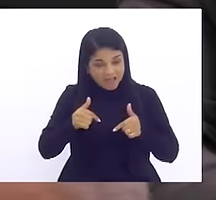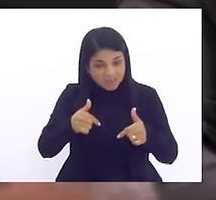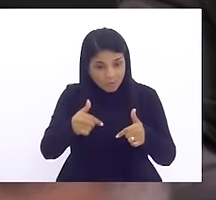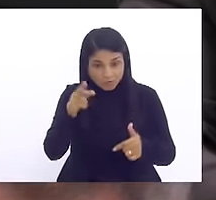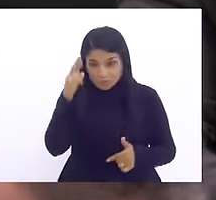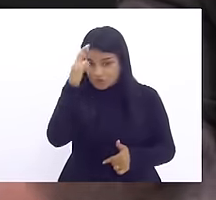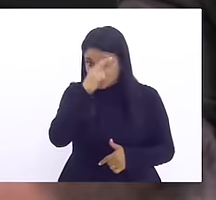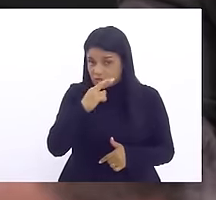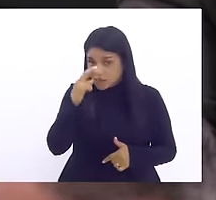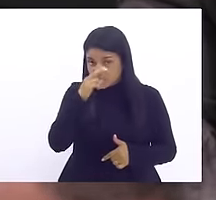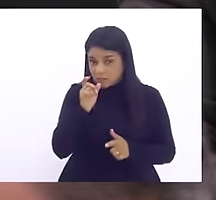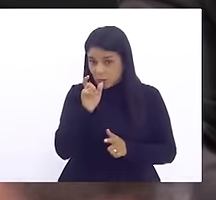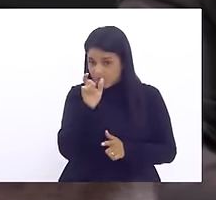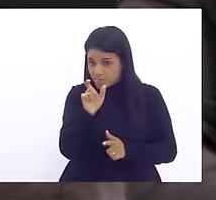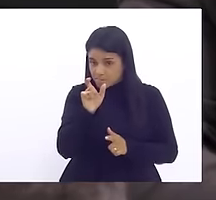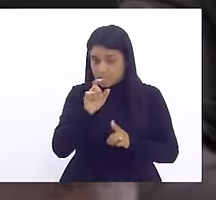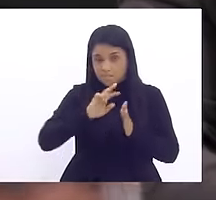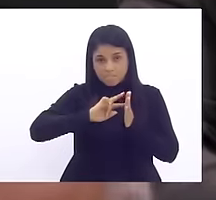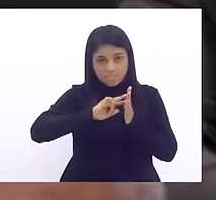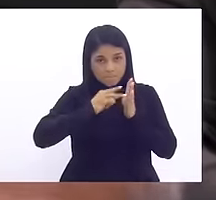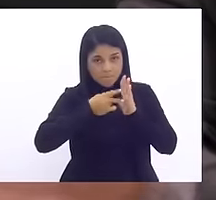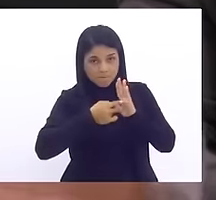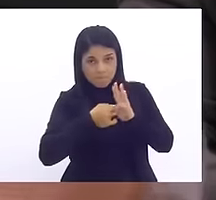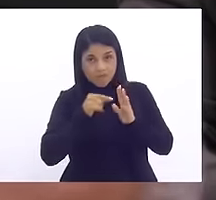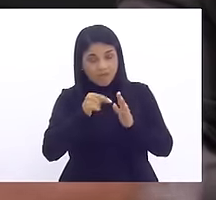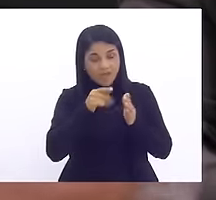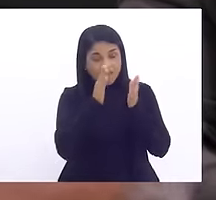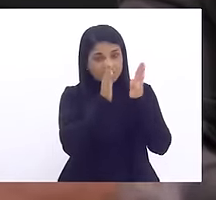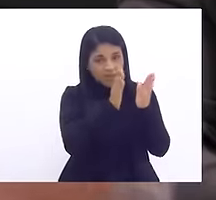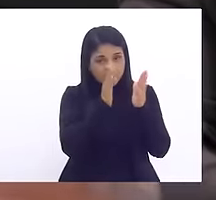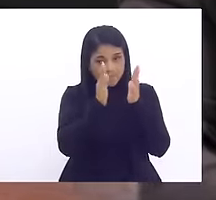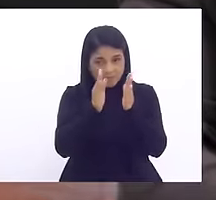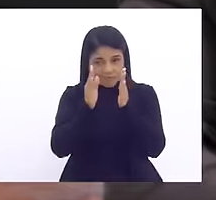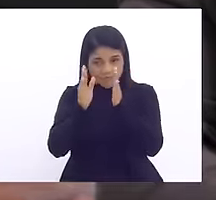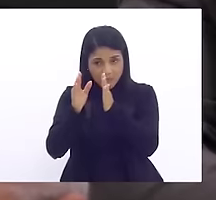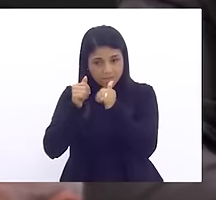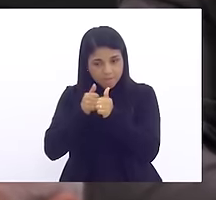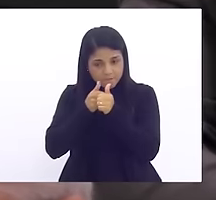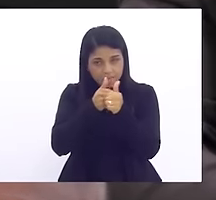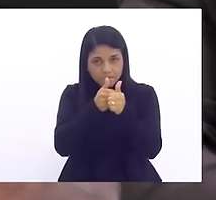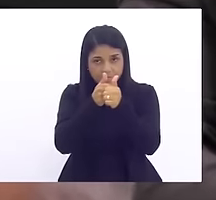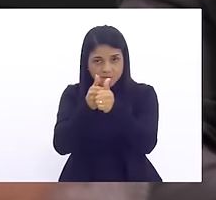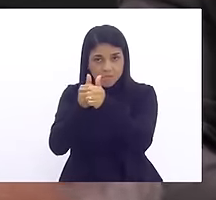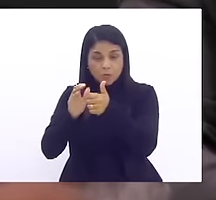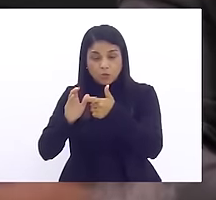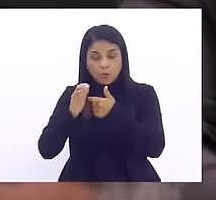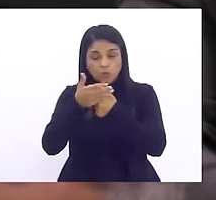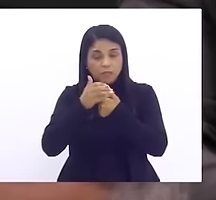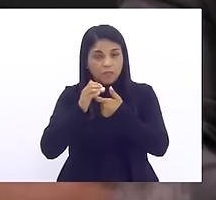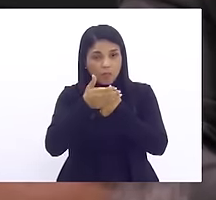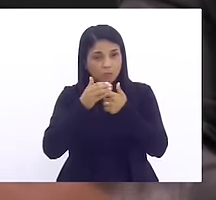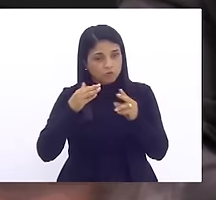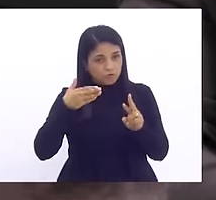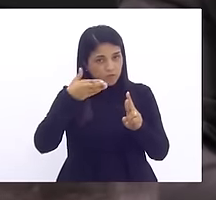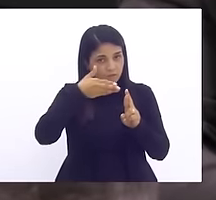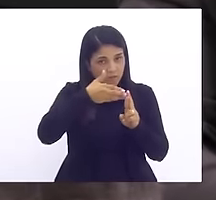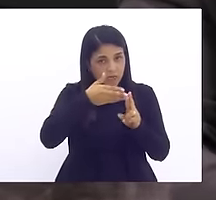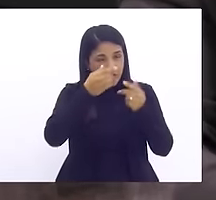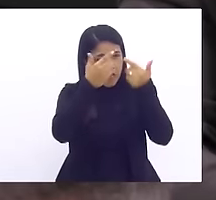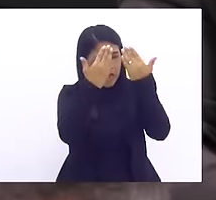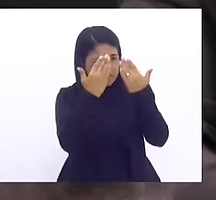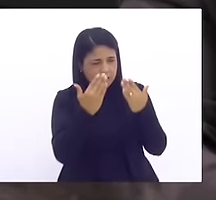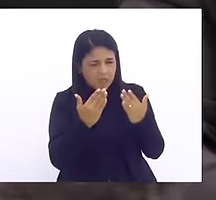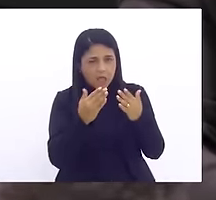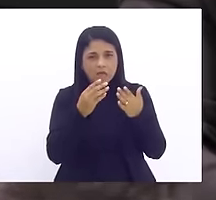fiscalização que é para acompanhar etapa etapa tudo que é exigido no termo de referência análise de